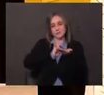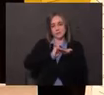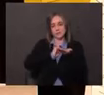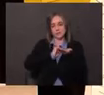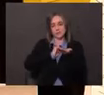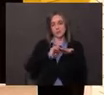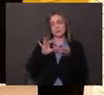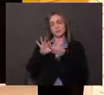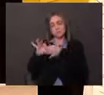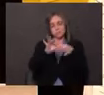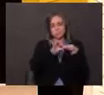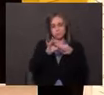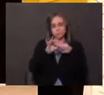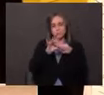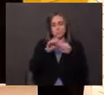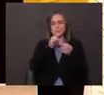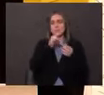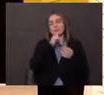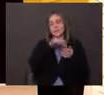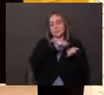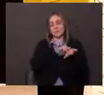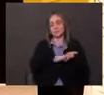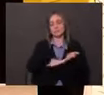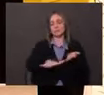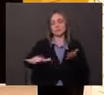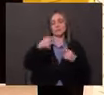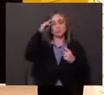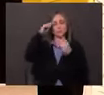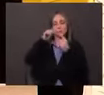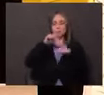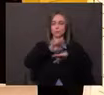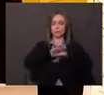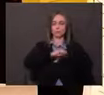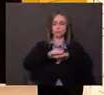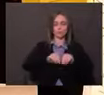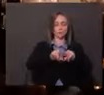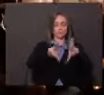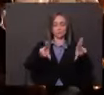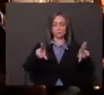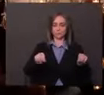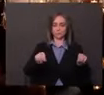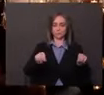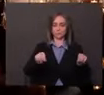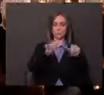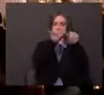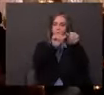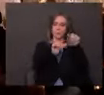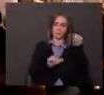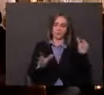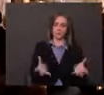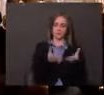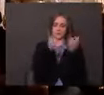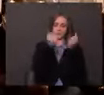krew przymierza, która za wielu będzie wylana na odpuszczenie grzechów. Com base na